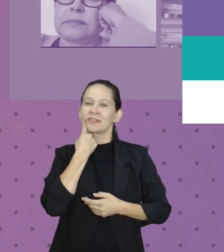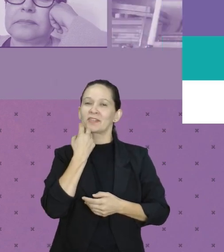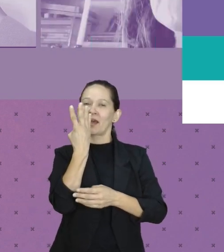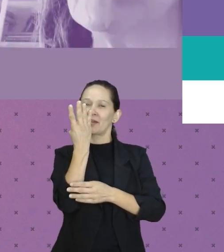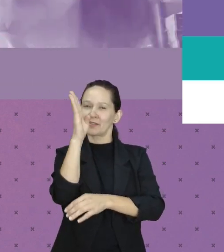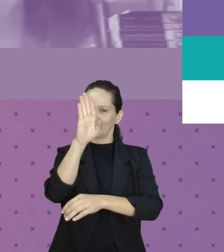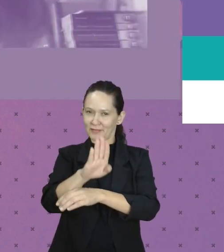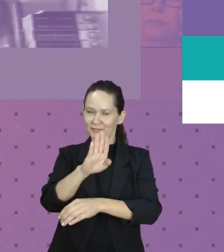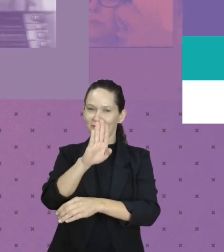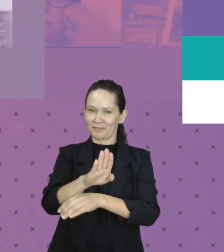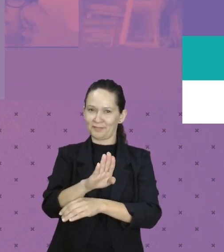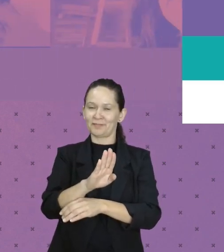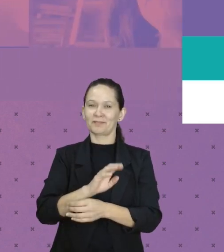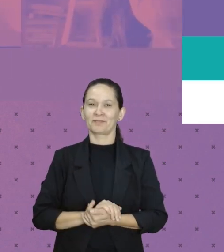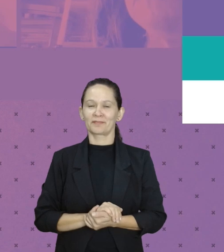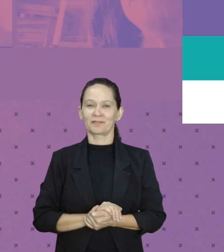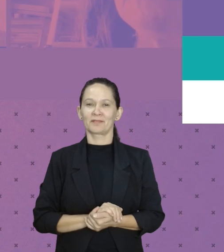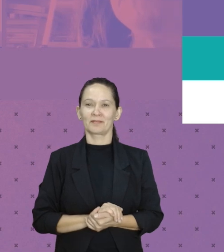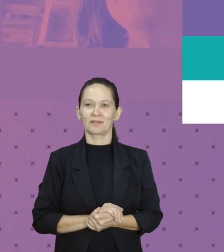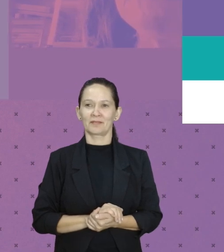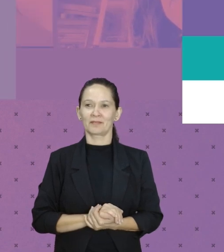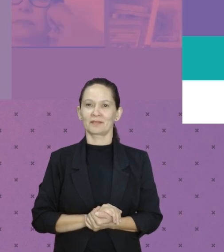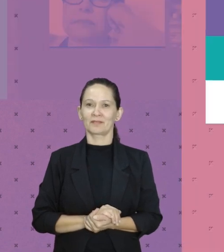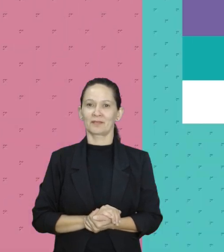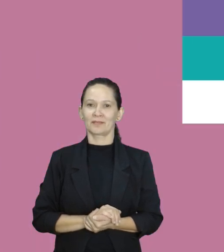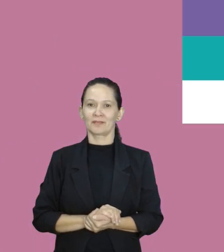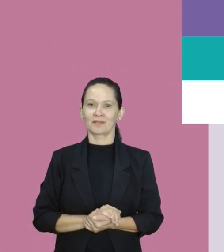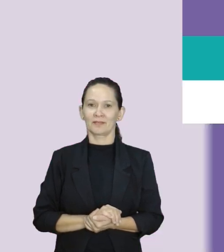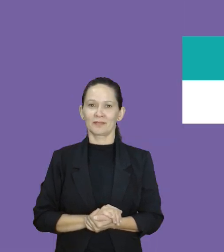às 16h.